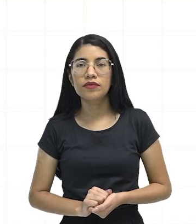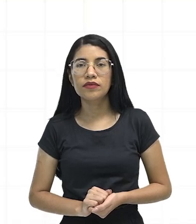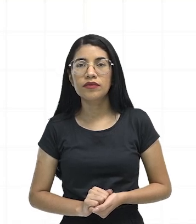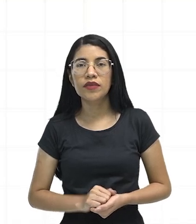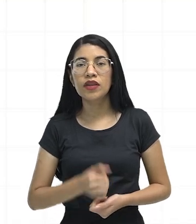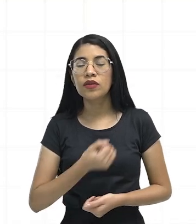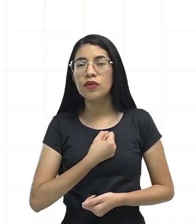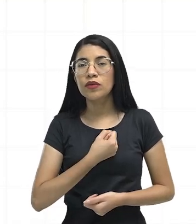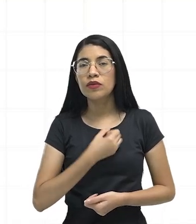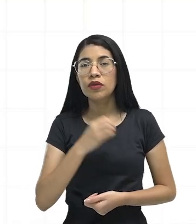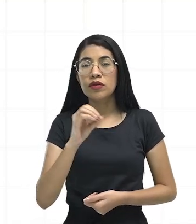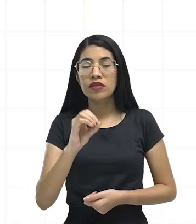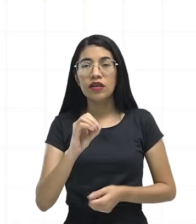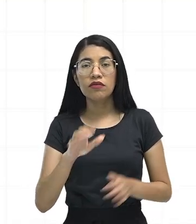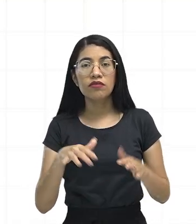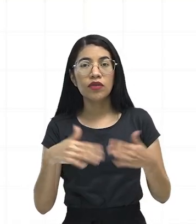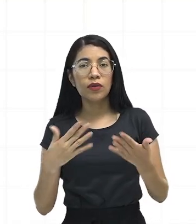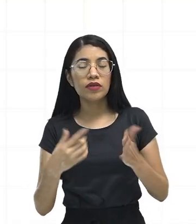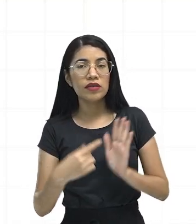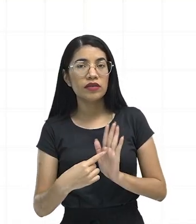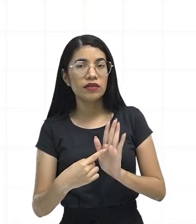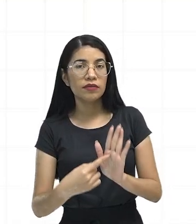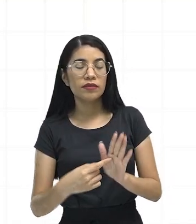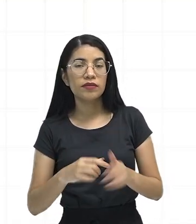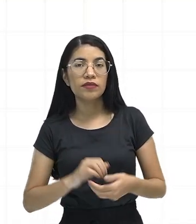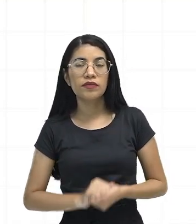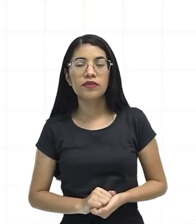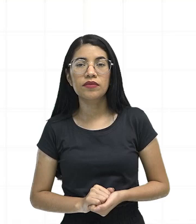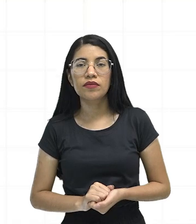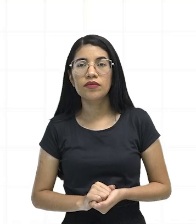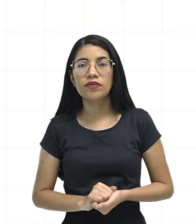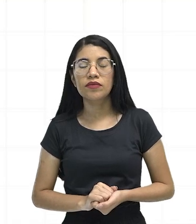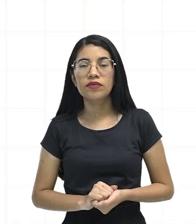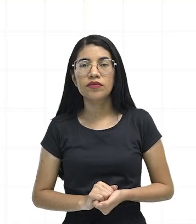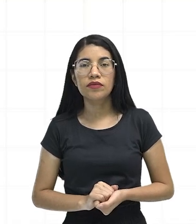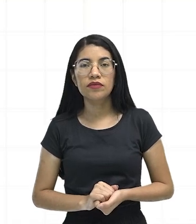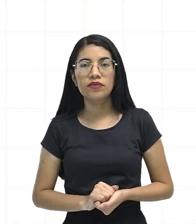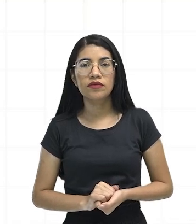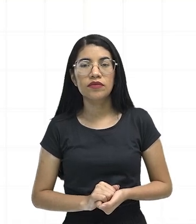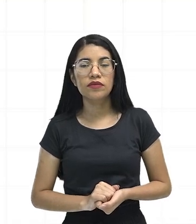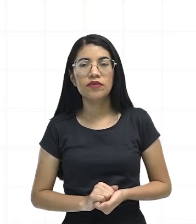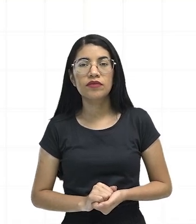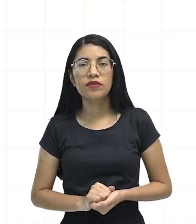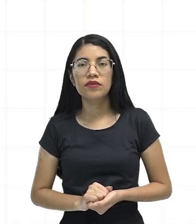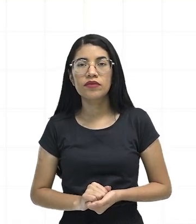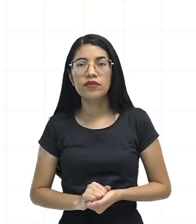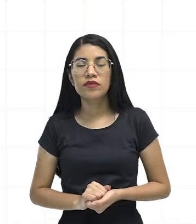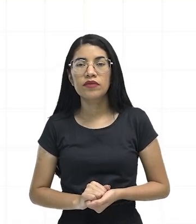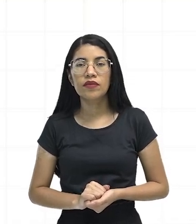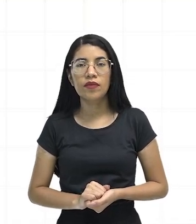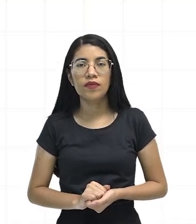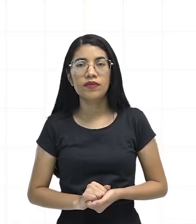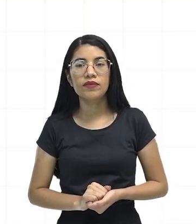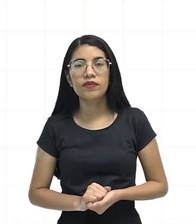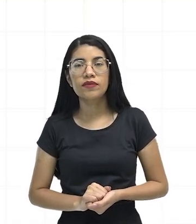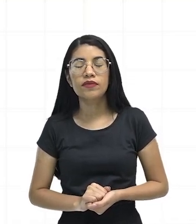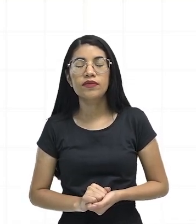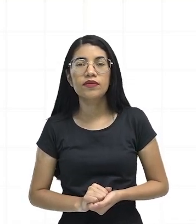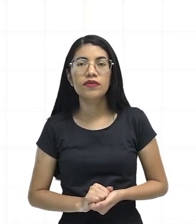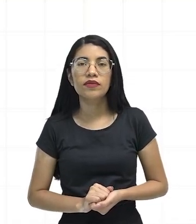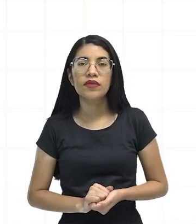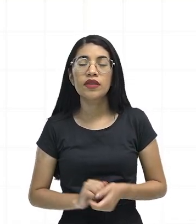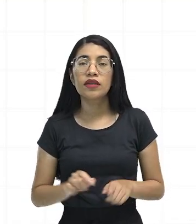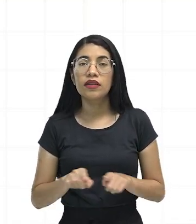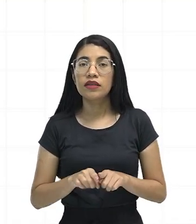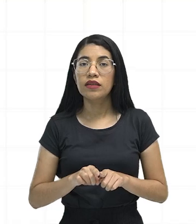0 apareceu aqui 1, 2, 3, 4,